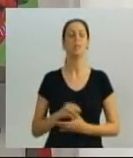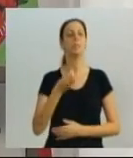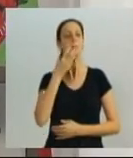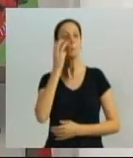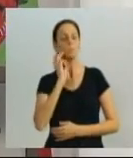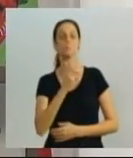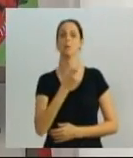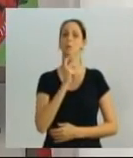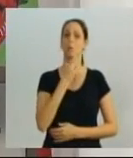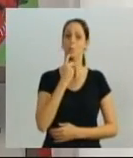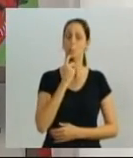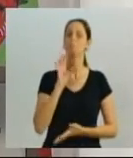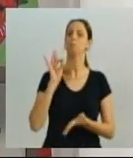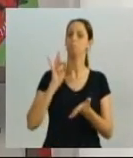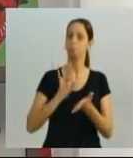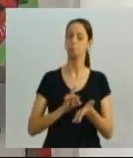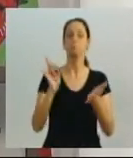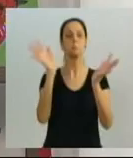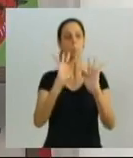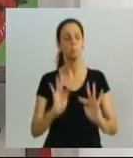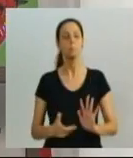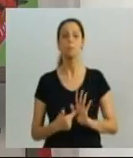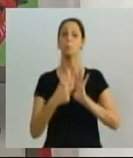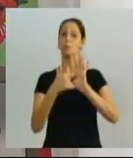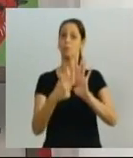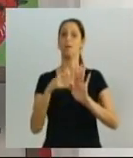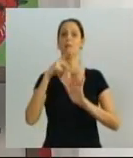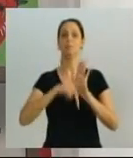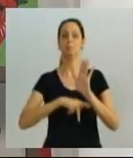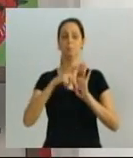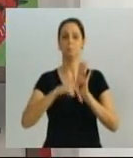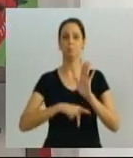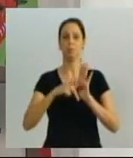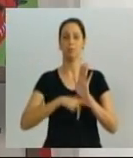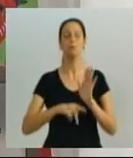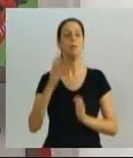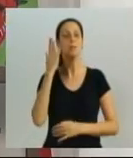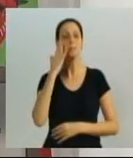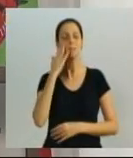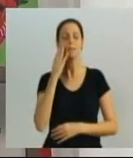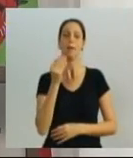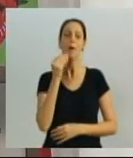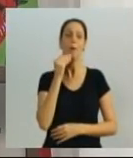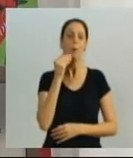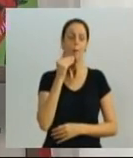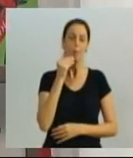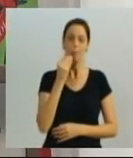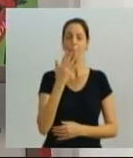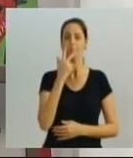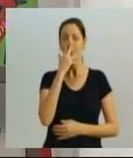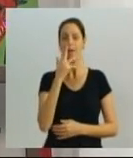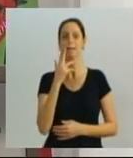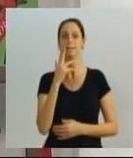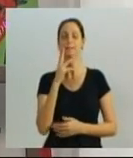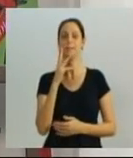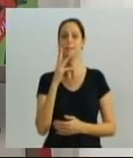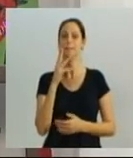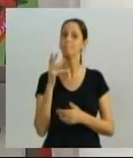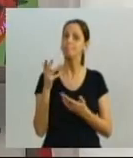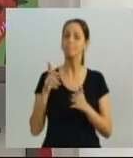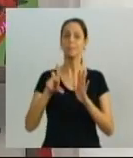Robinho, foram muito felizes em apresentarem. Mesmo que seja, obviamente, do ponto de vista legal,